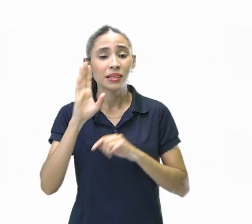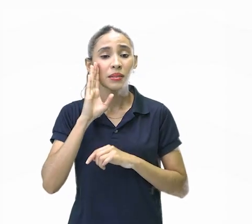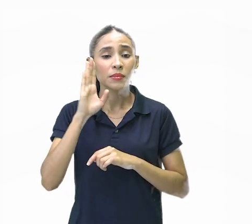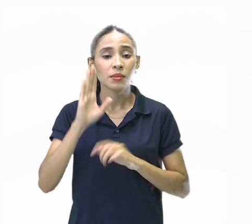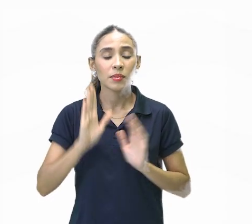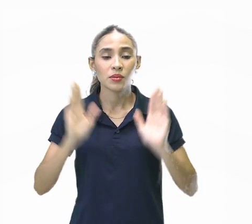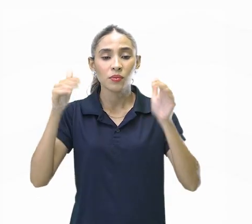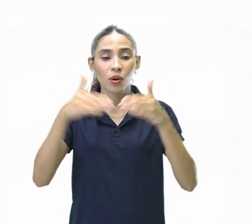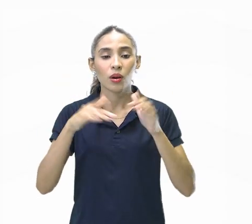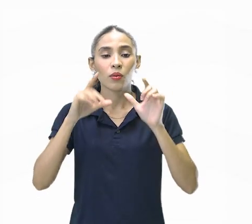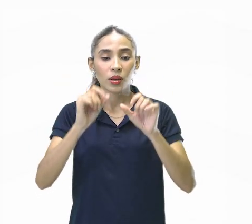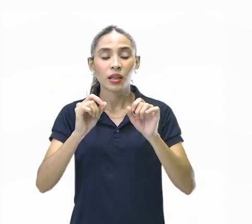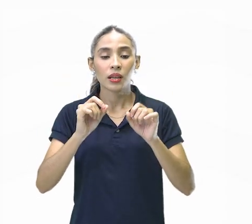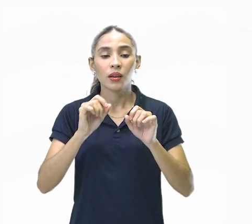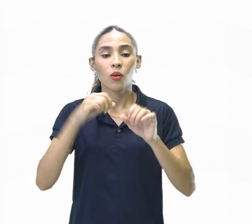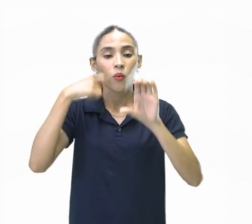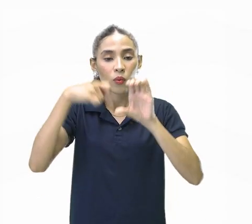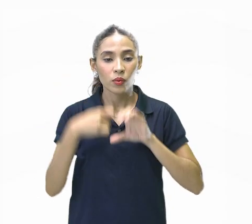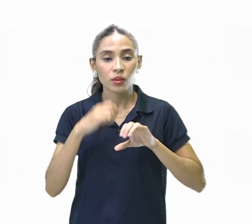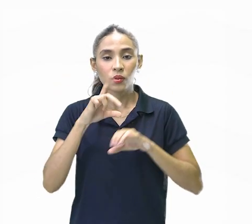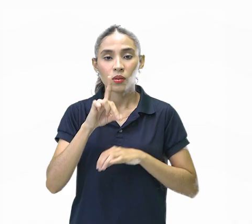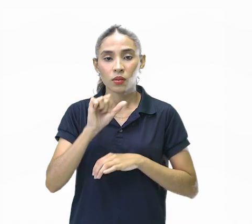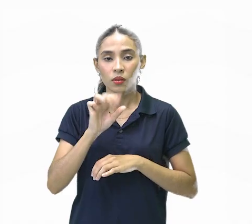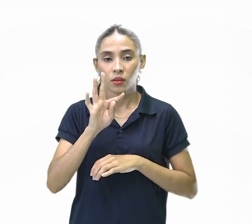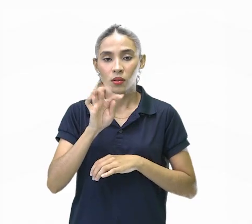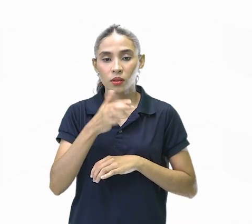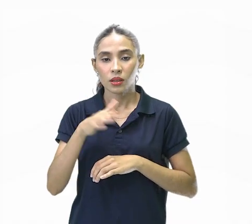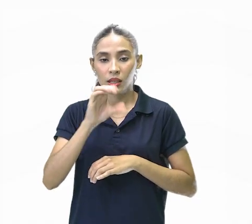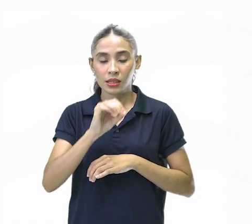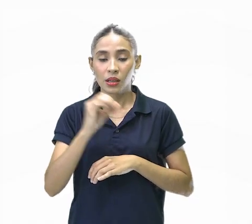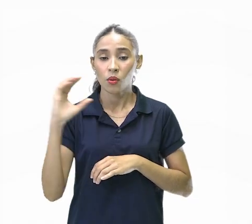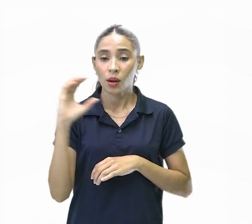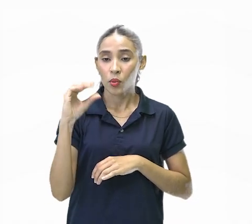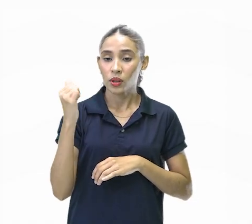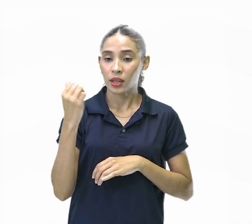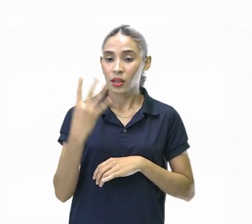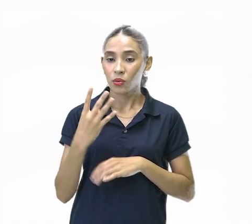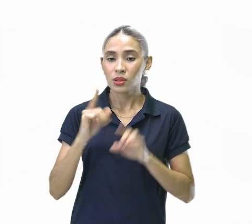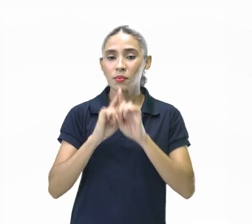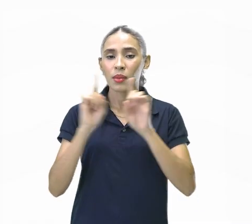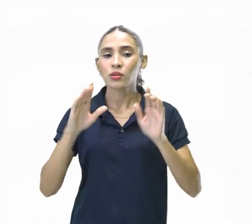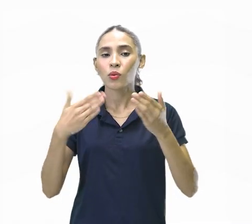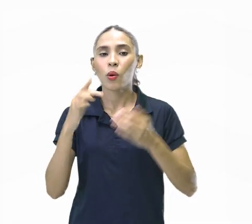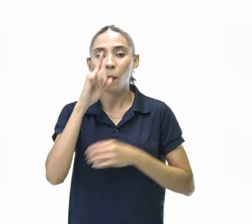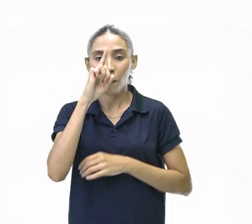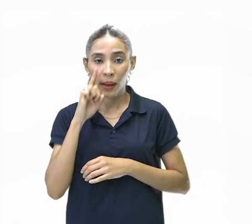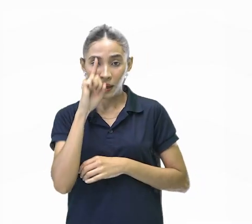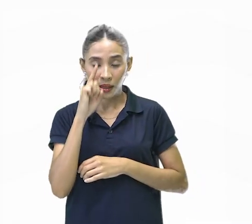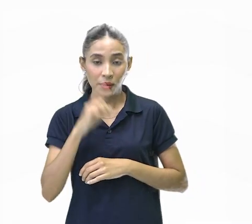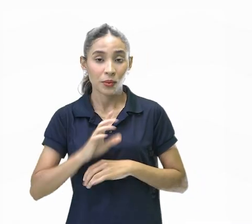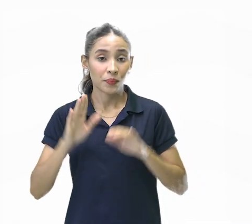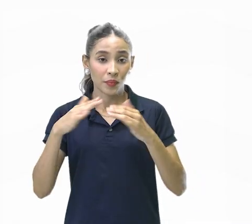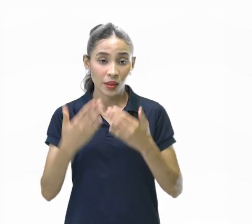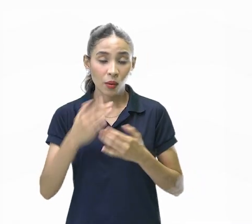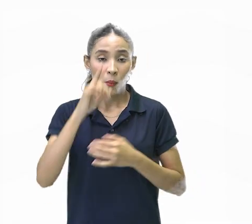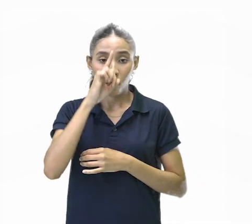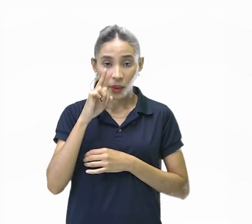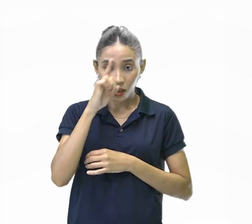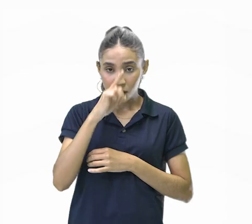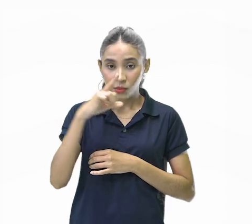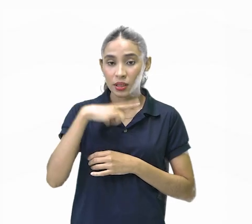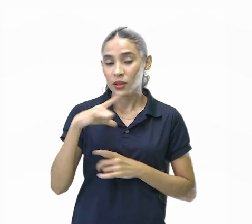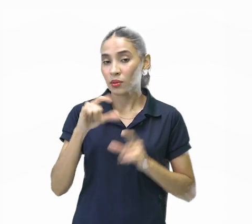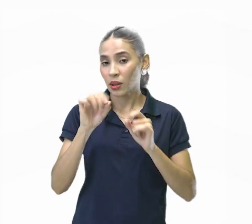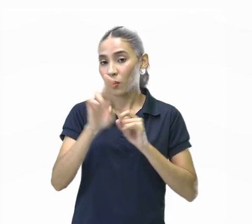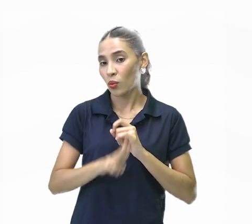vídeo, né, sobre a datação por carbono 14. Aí qual é o risco, né? O risco aí nós temos